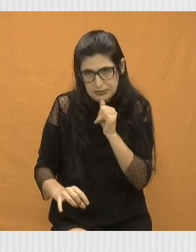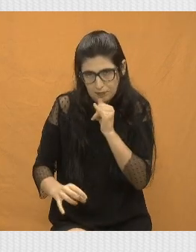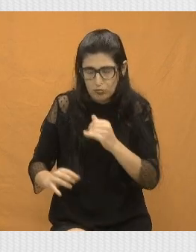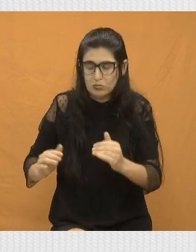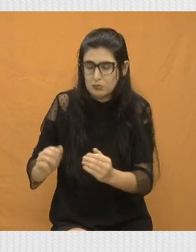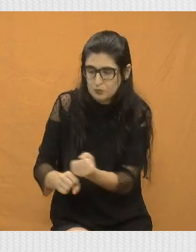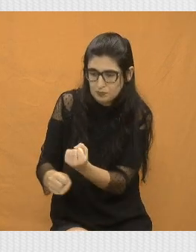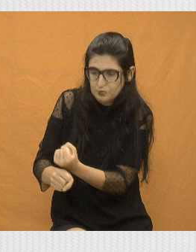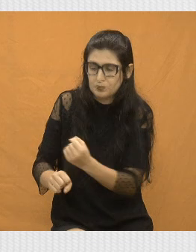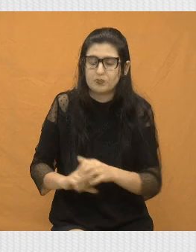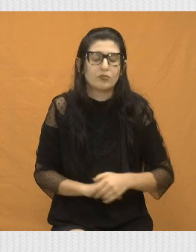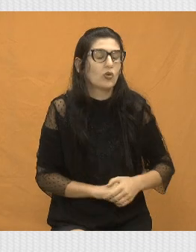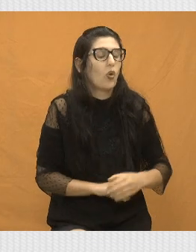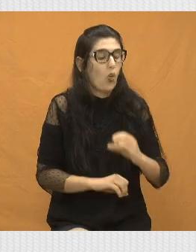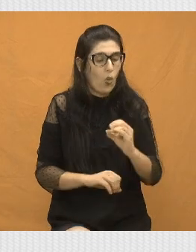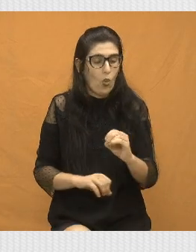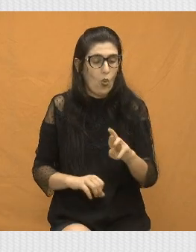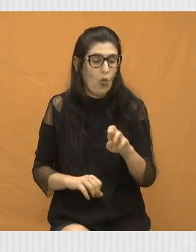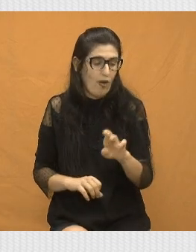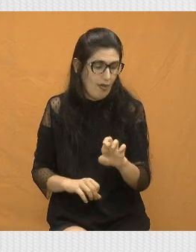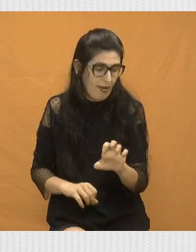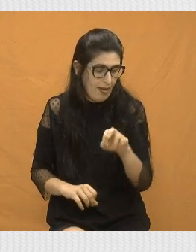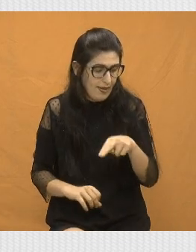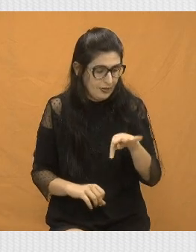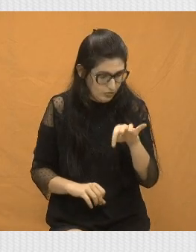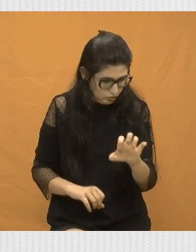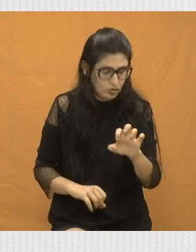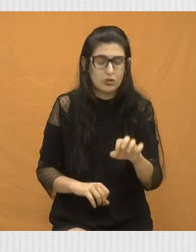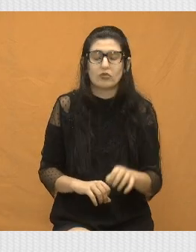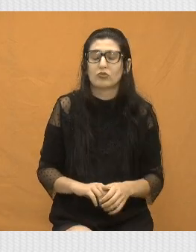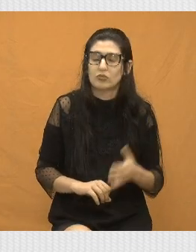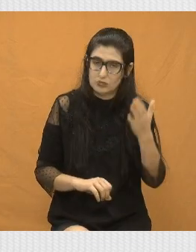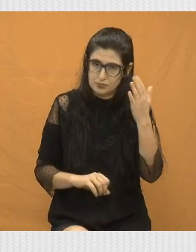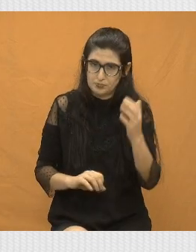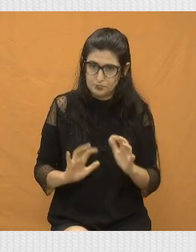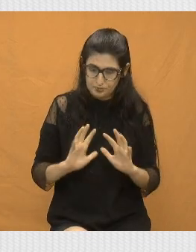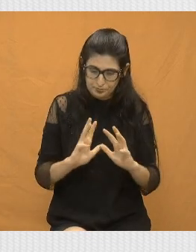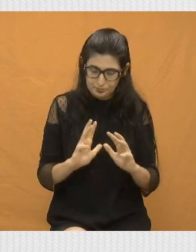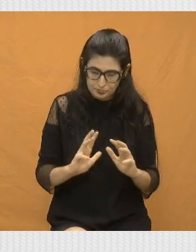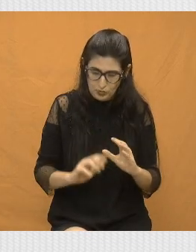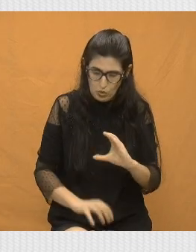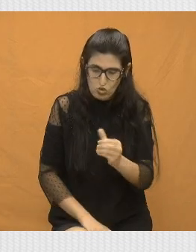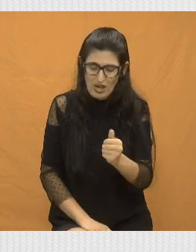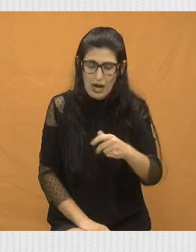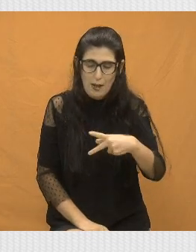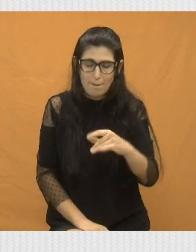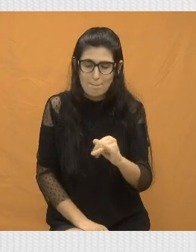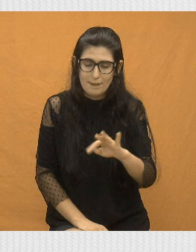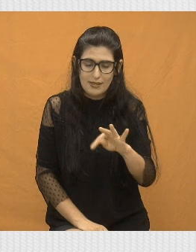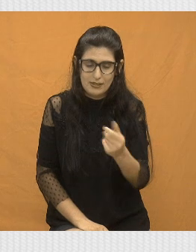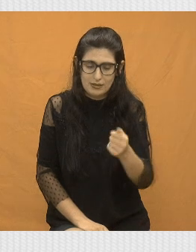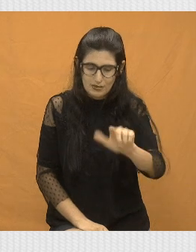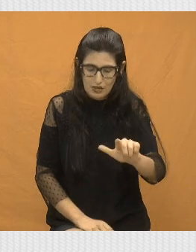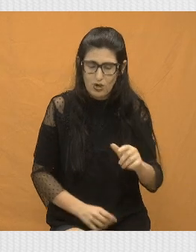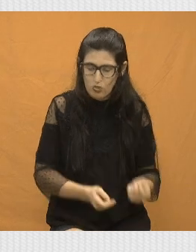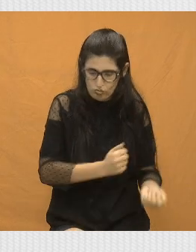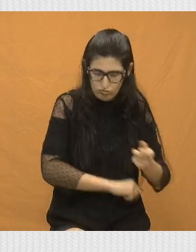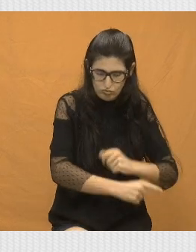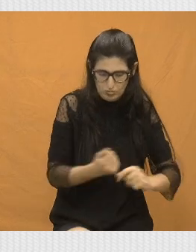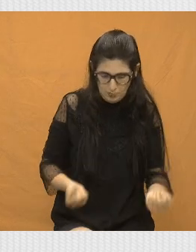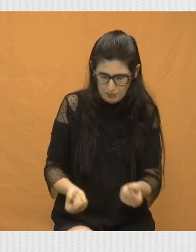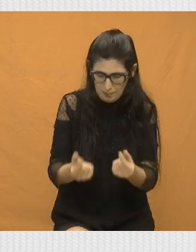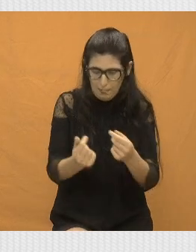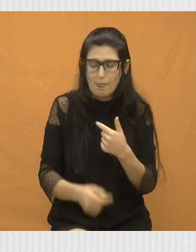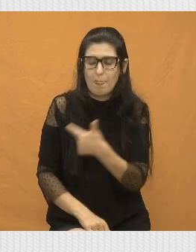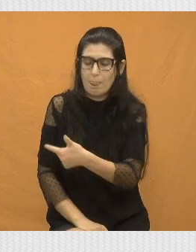capital e receita corrente, quando você tem a origem da receita. Então, na receita de capital, nós temos uma meta orçada em